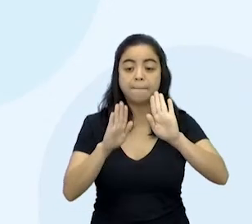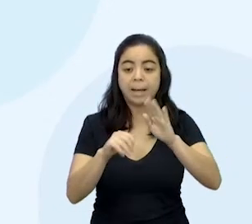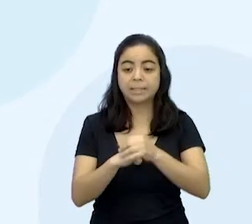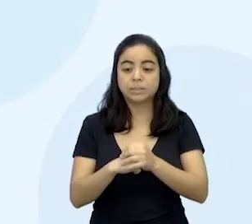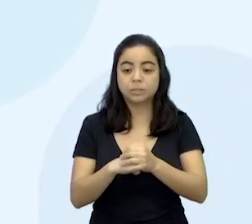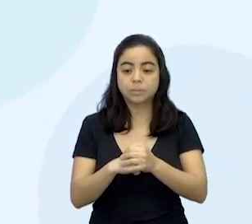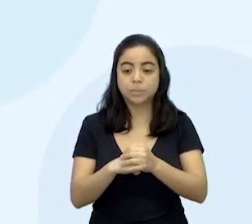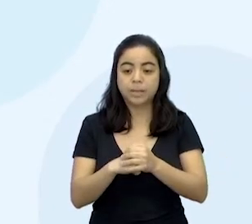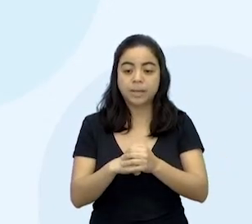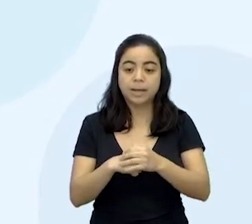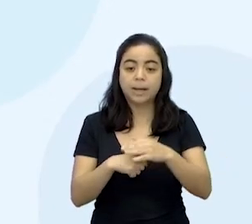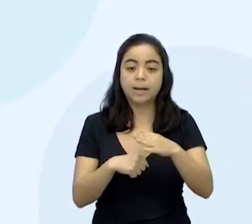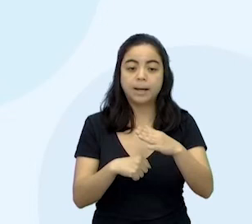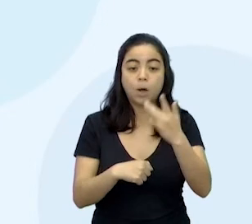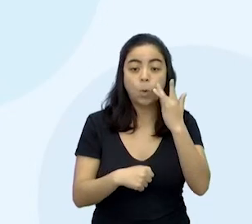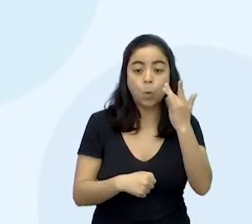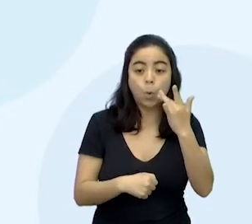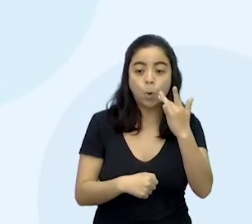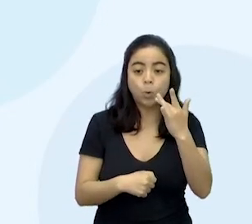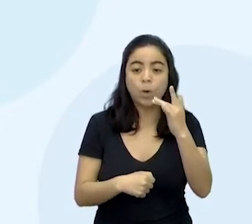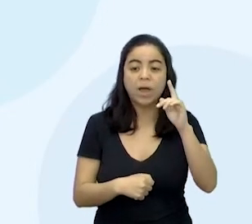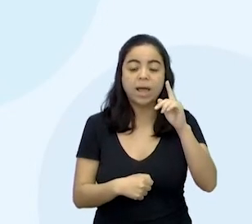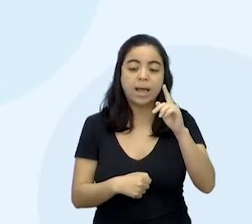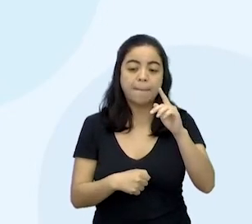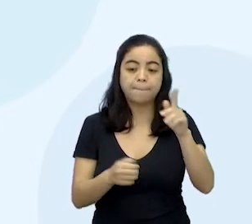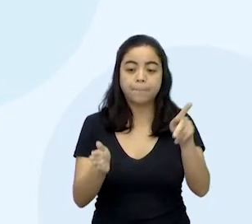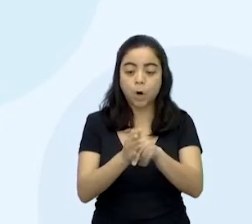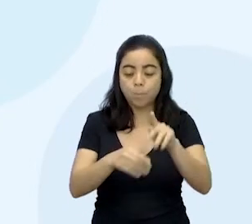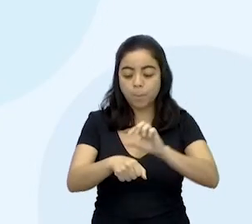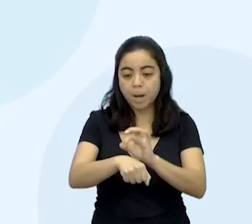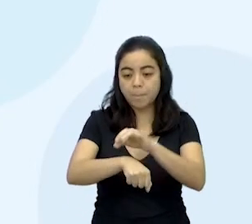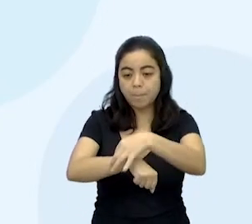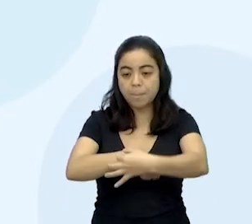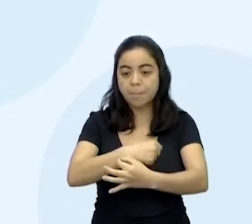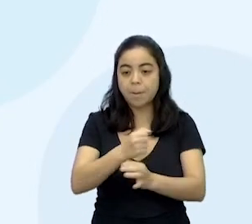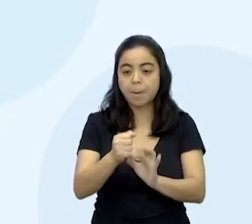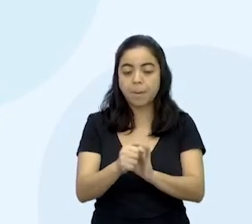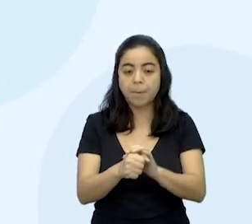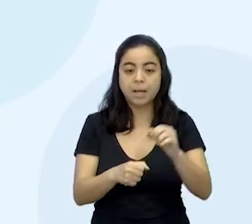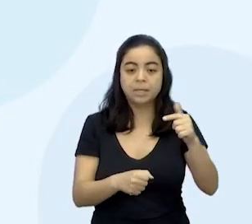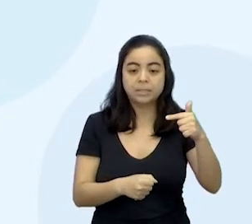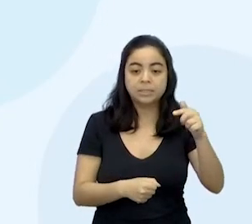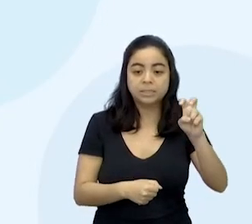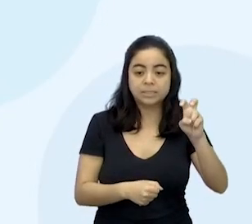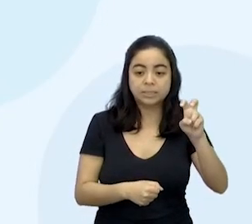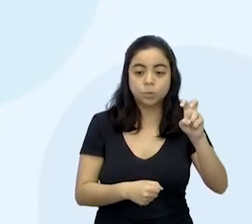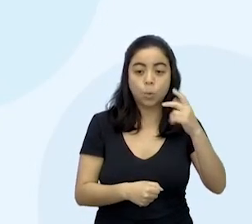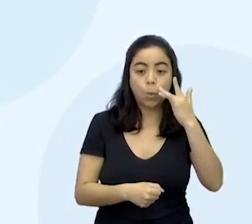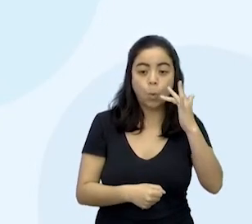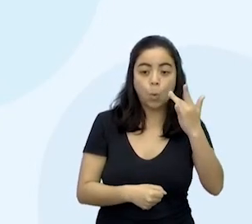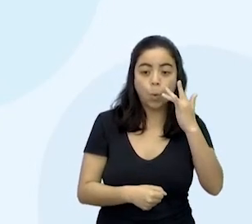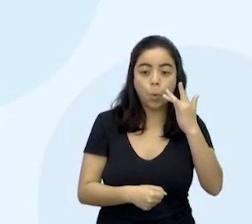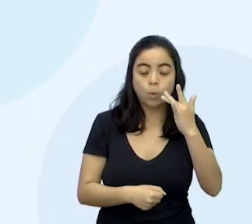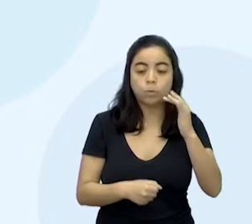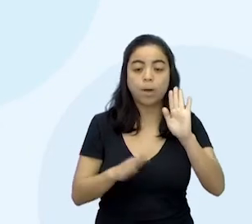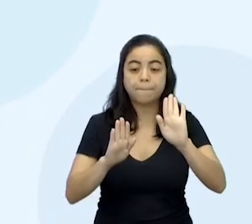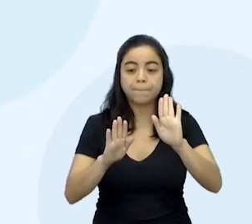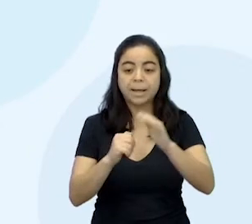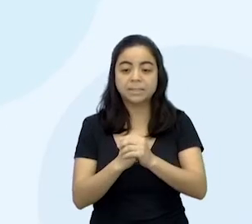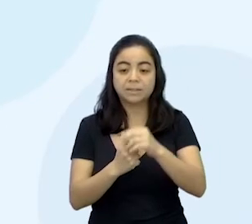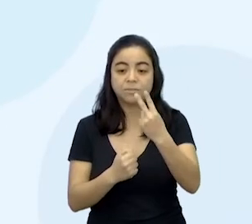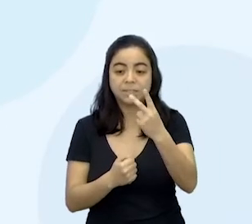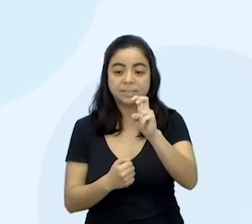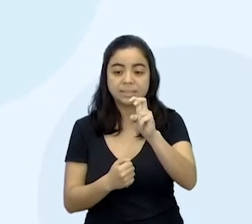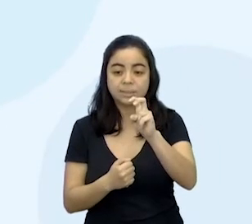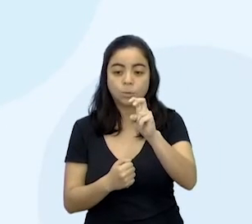ouro 18 quilates, que é sempre uma mistura de ouro, 75% ouro e 25% de outros metais, tá?